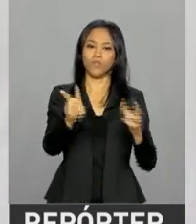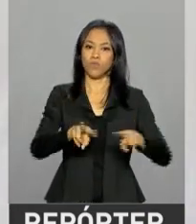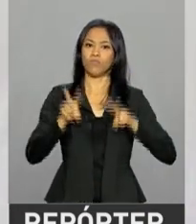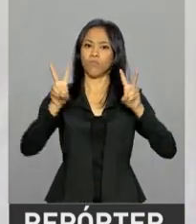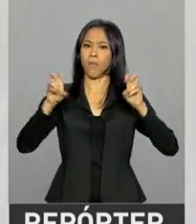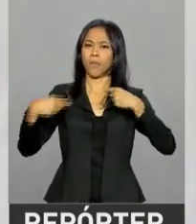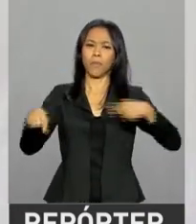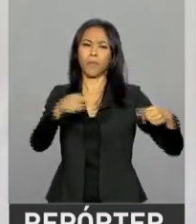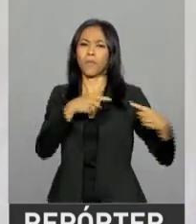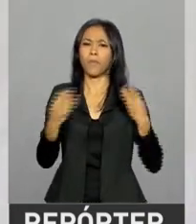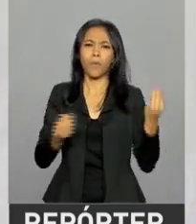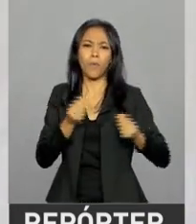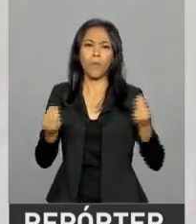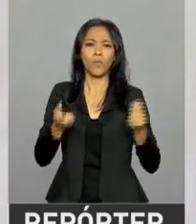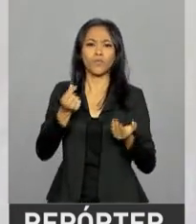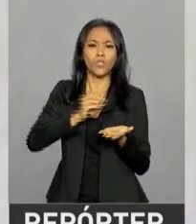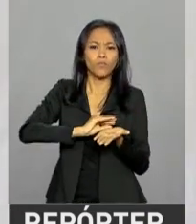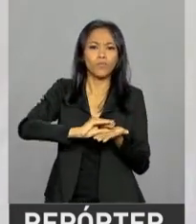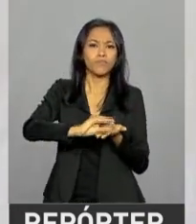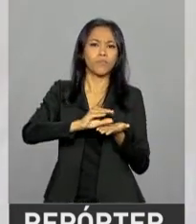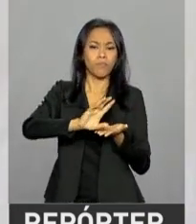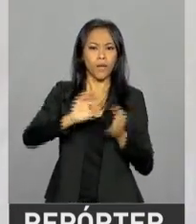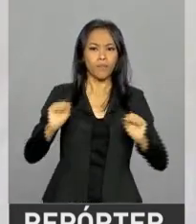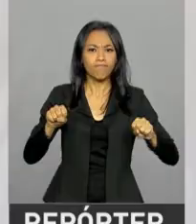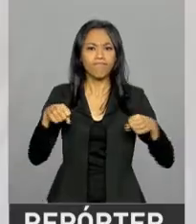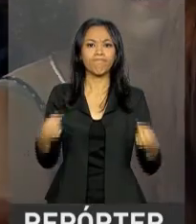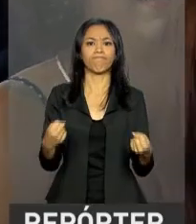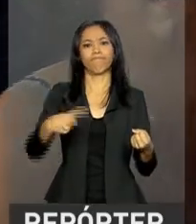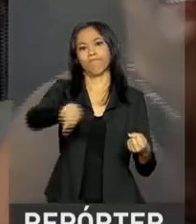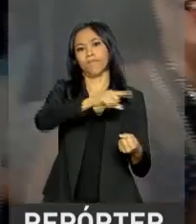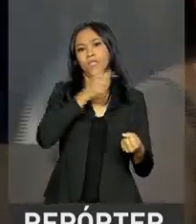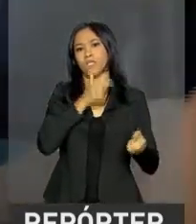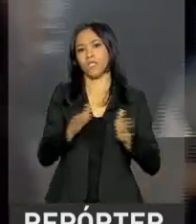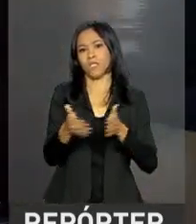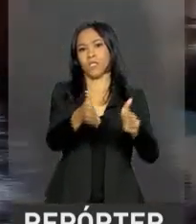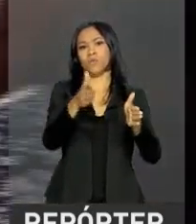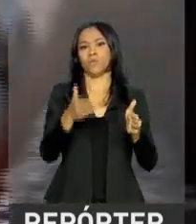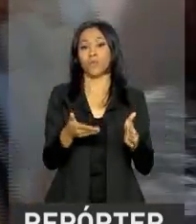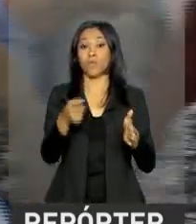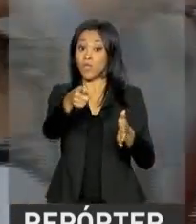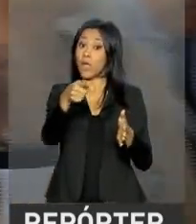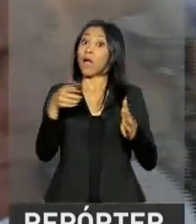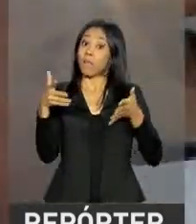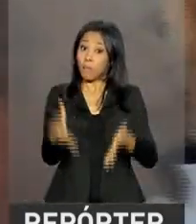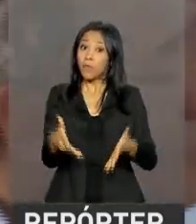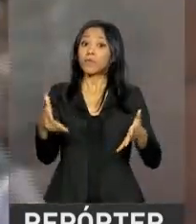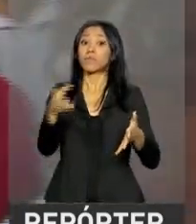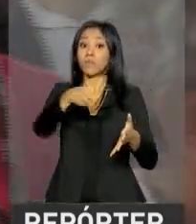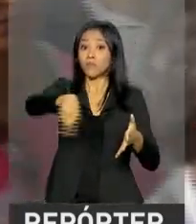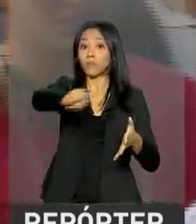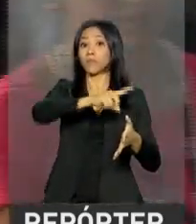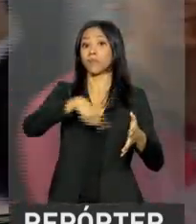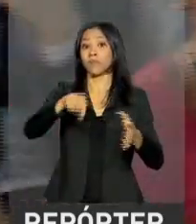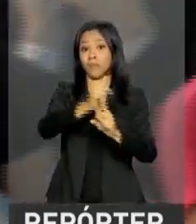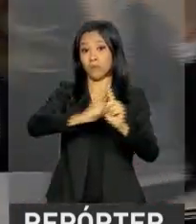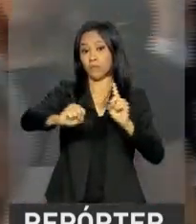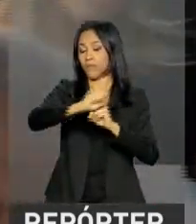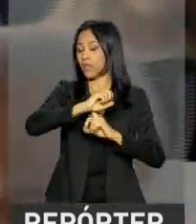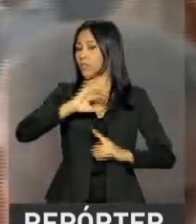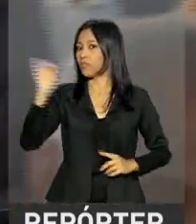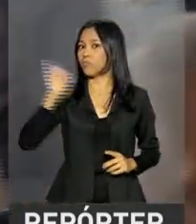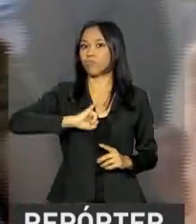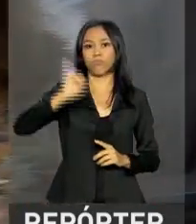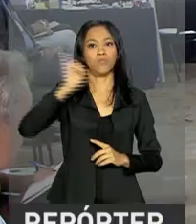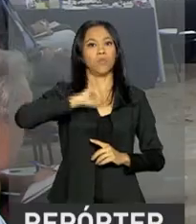sobre financiamento para a revitalização desses rios urbanos ea participação da comunidade é fundamental na recuperação dos rios